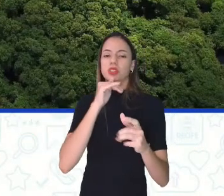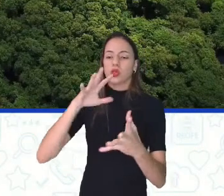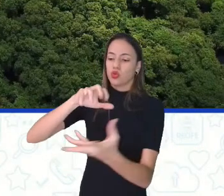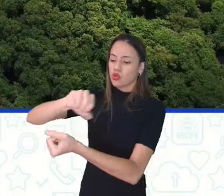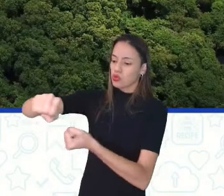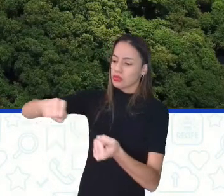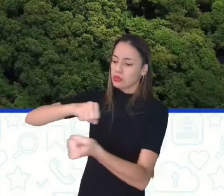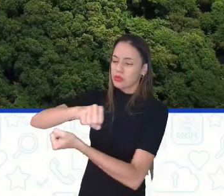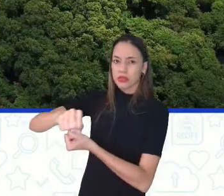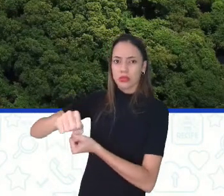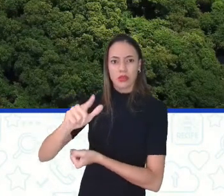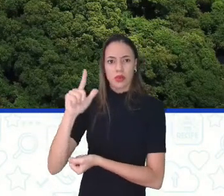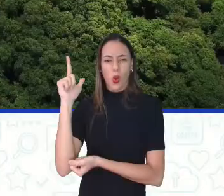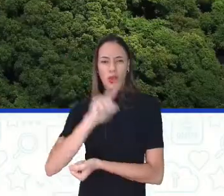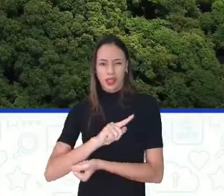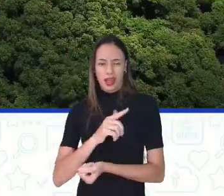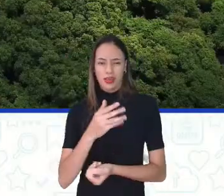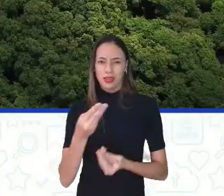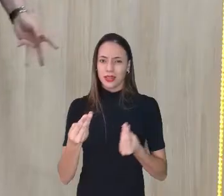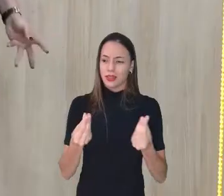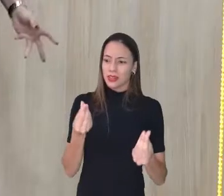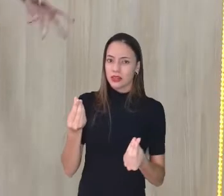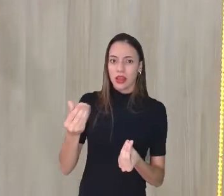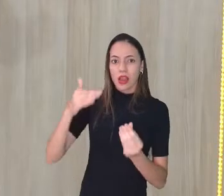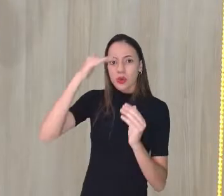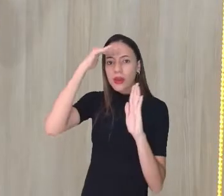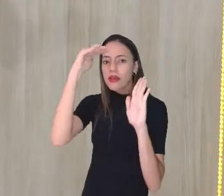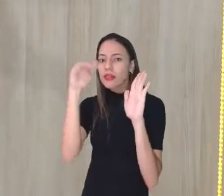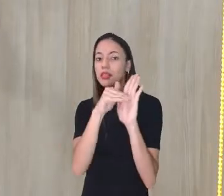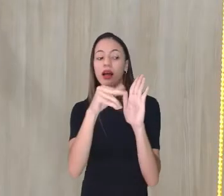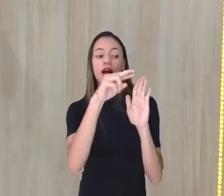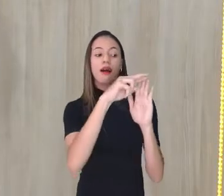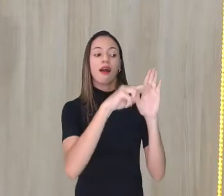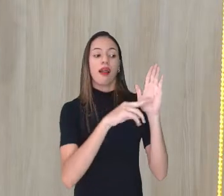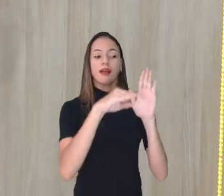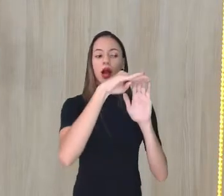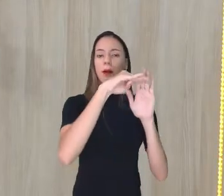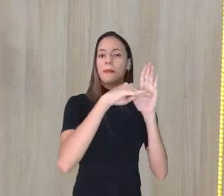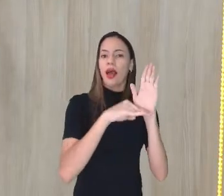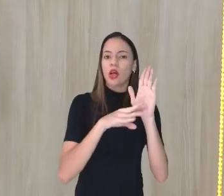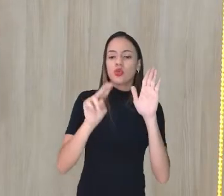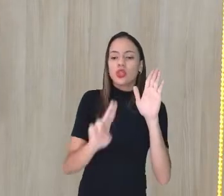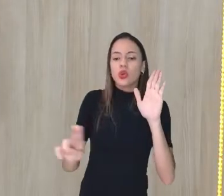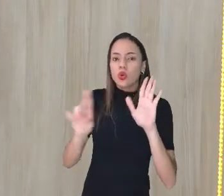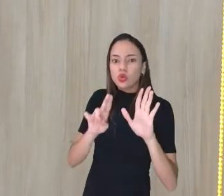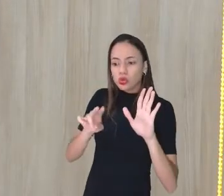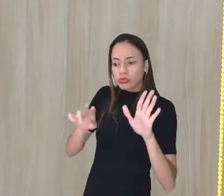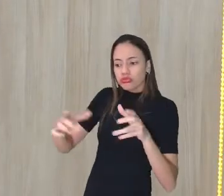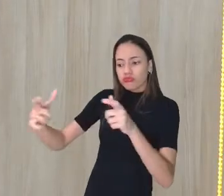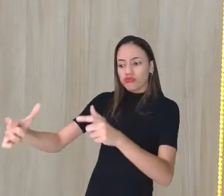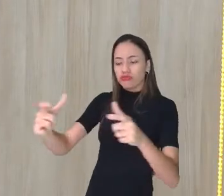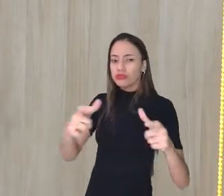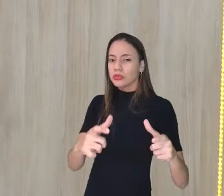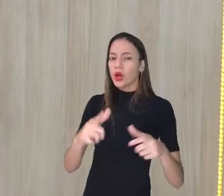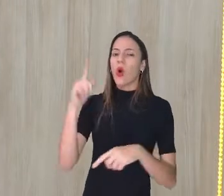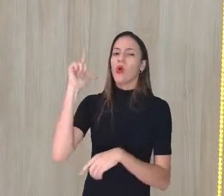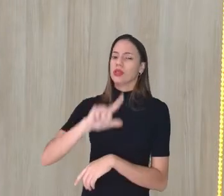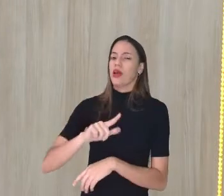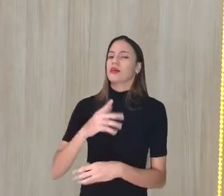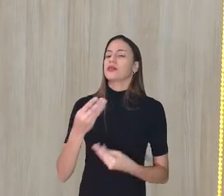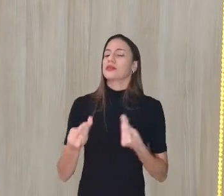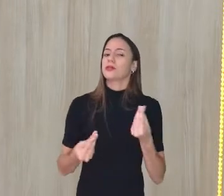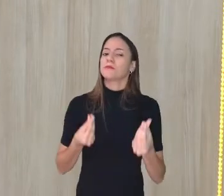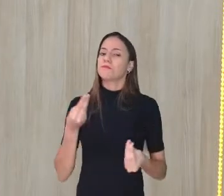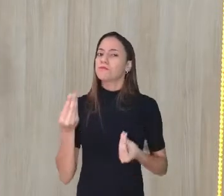mesmo manter, né, todas as regrinhas, todo o plano de manejo que já foi escrito ali, já